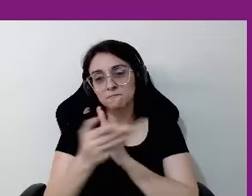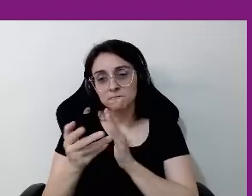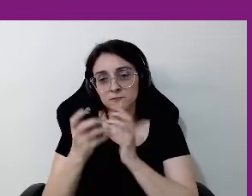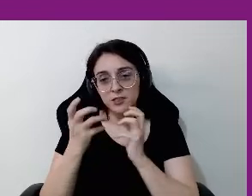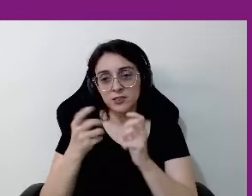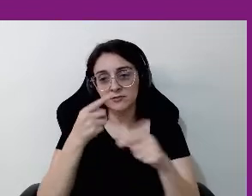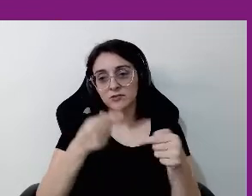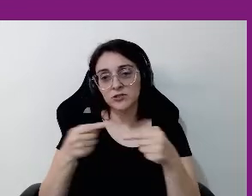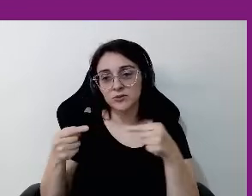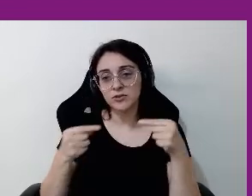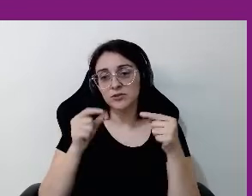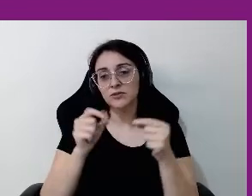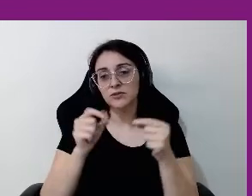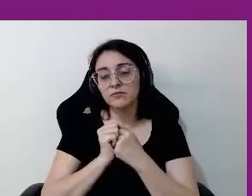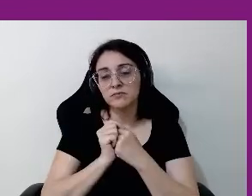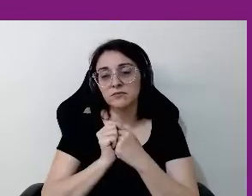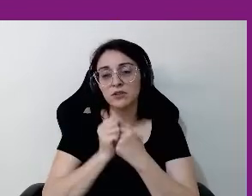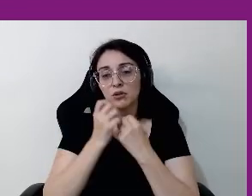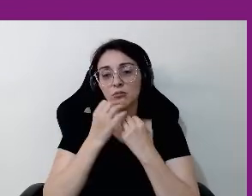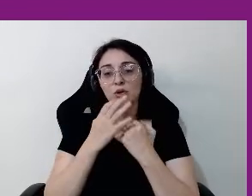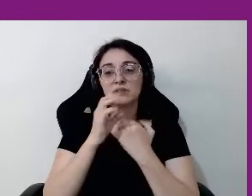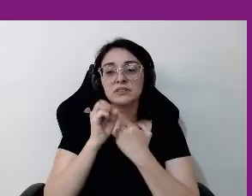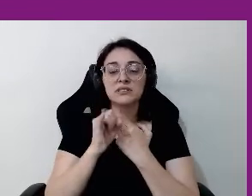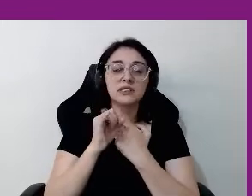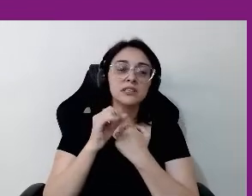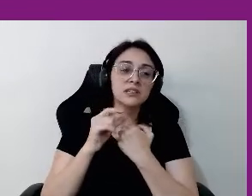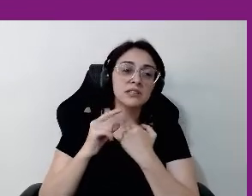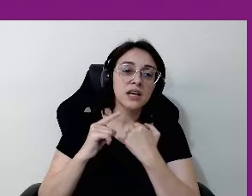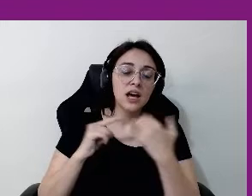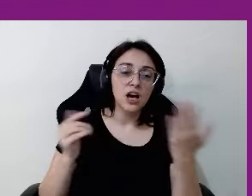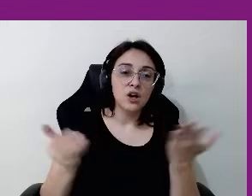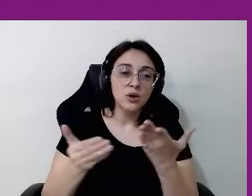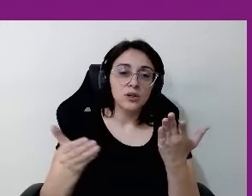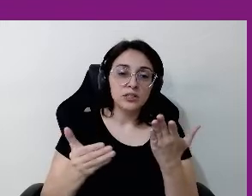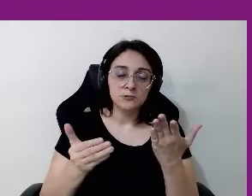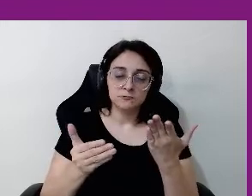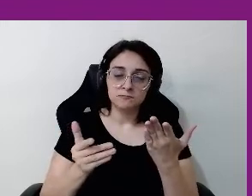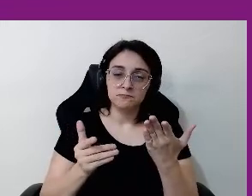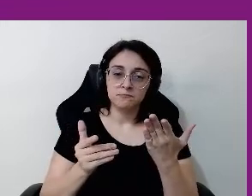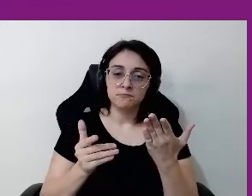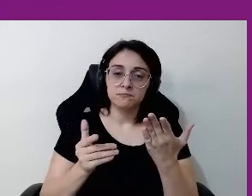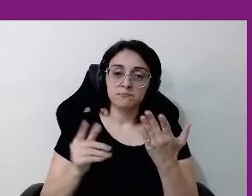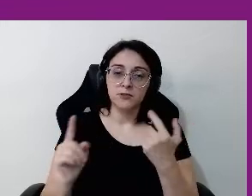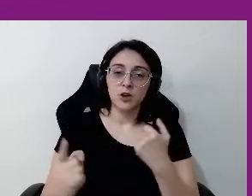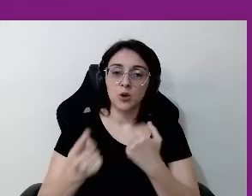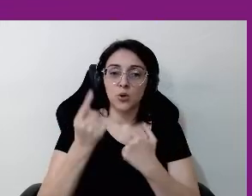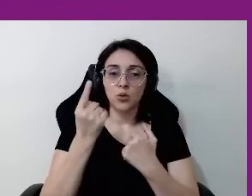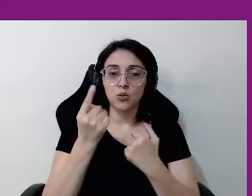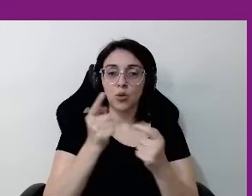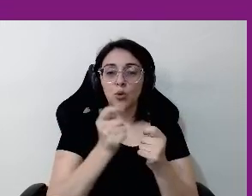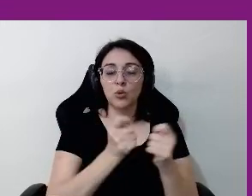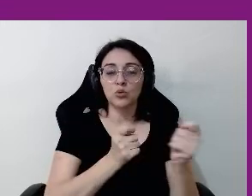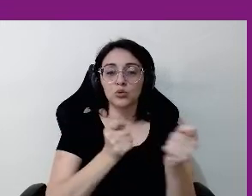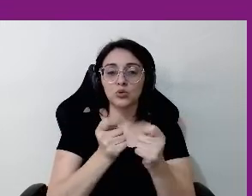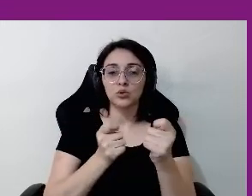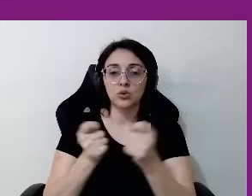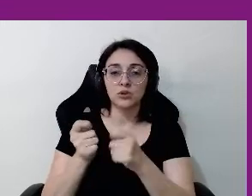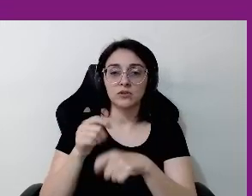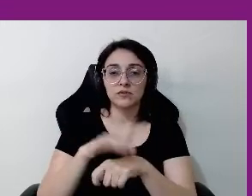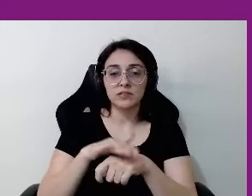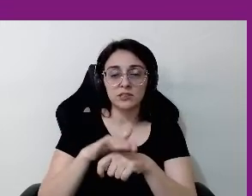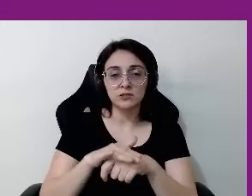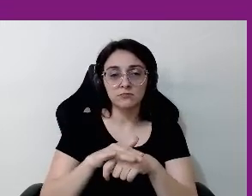de discutir é, bom, e se nós tivermos agora um controle, fazendo